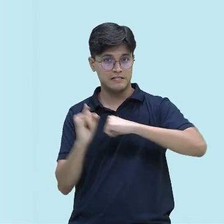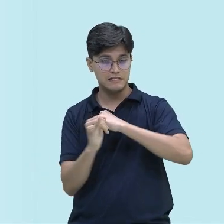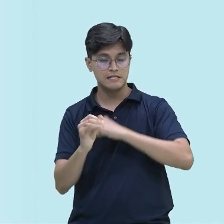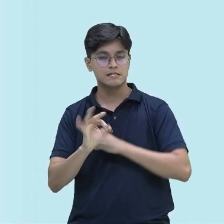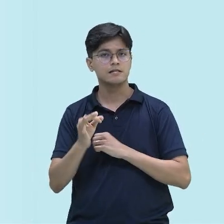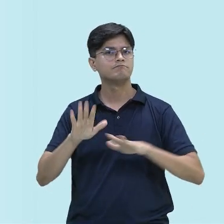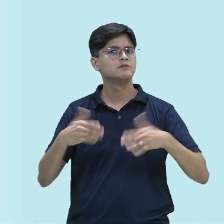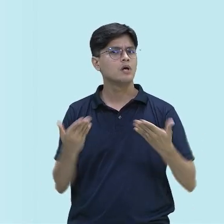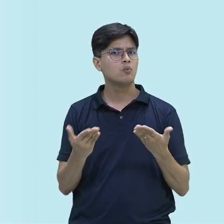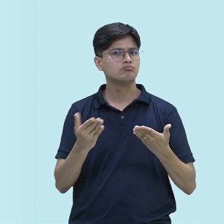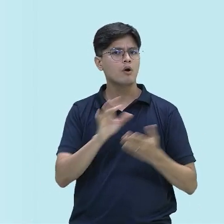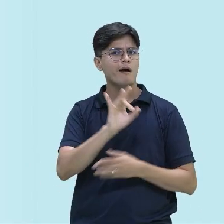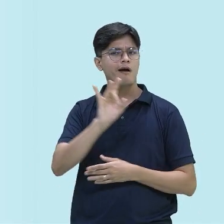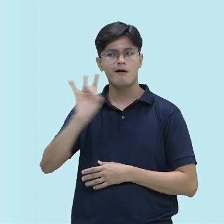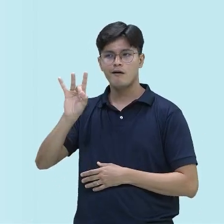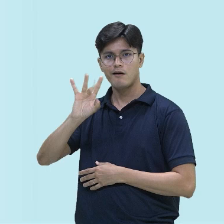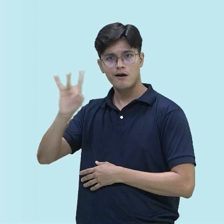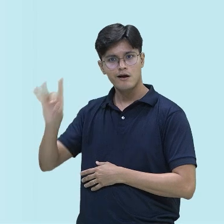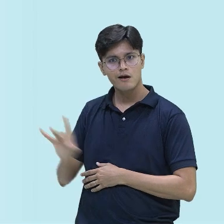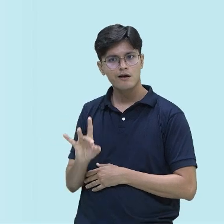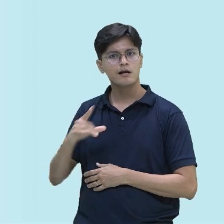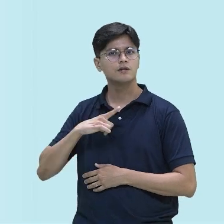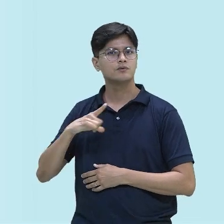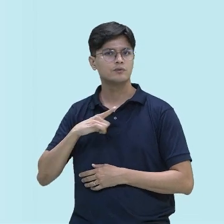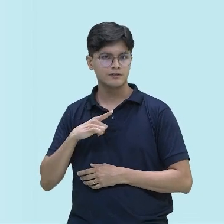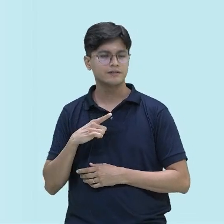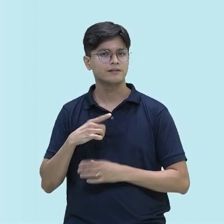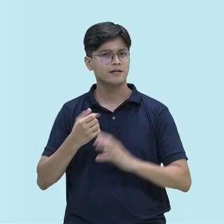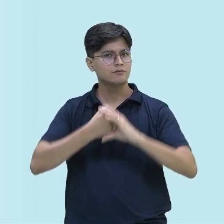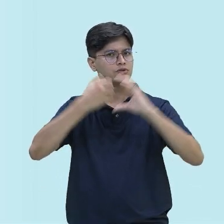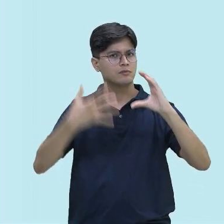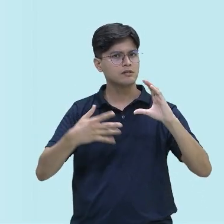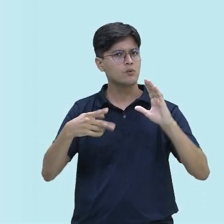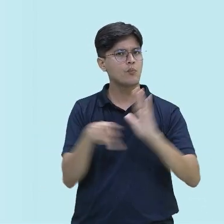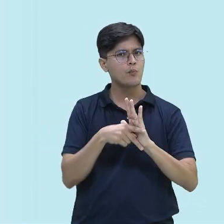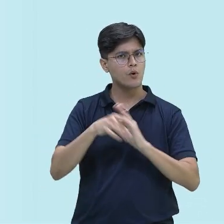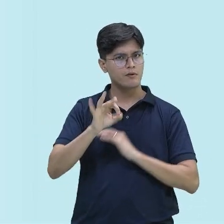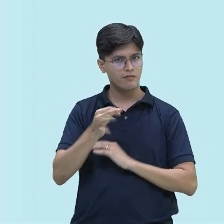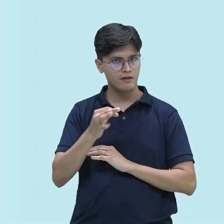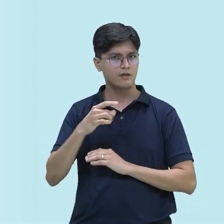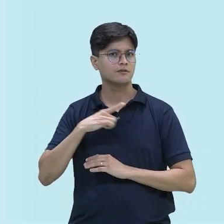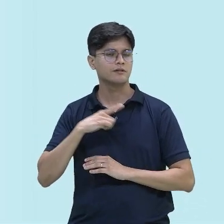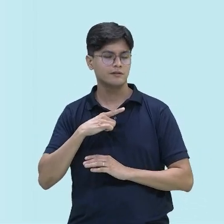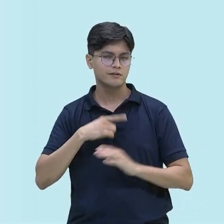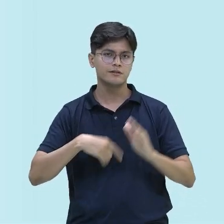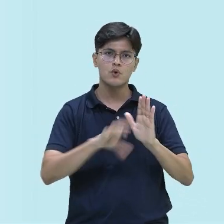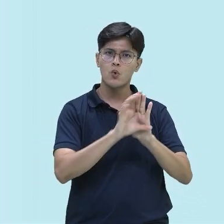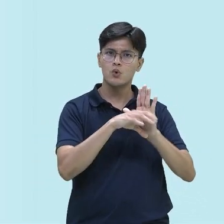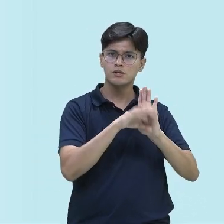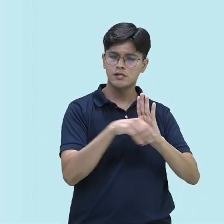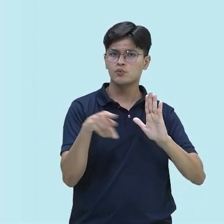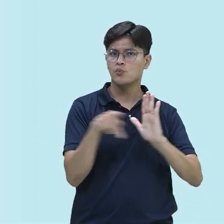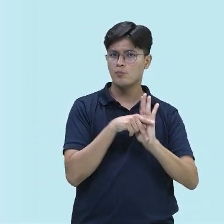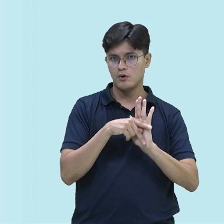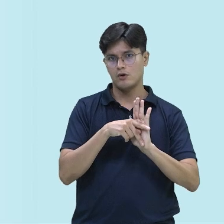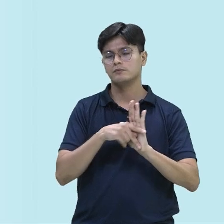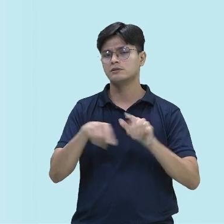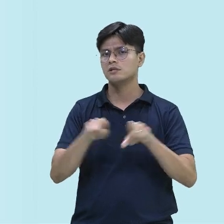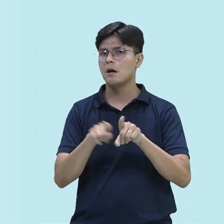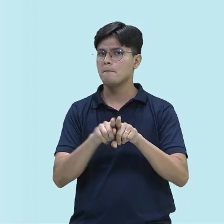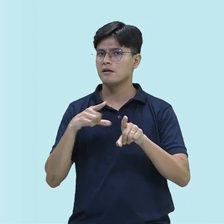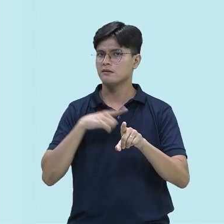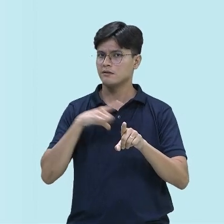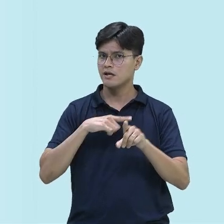as suas definições. E a gente tem também aí várias diferenças com relação a essas formas do relevo.